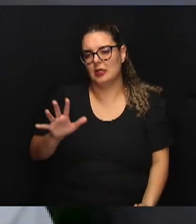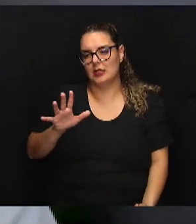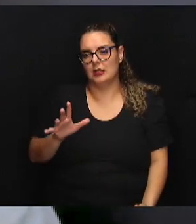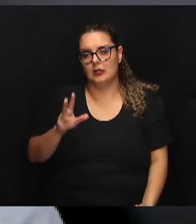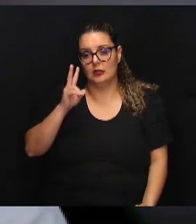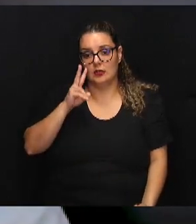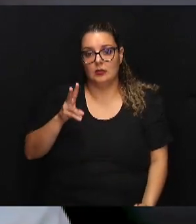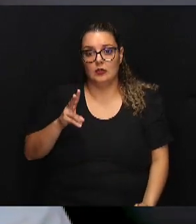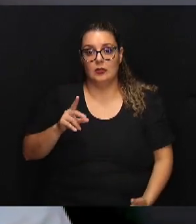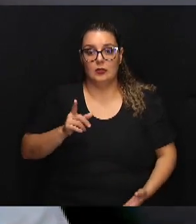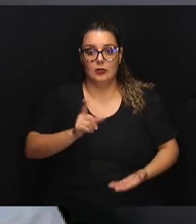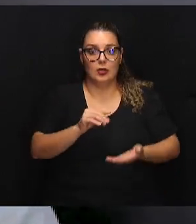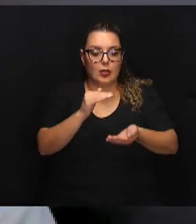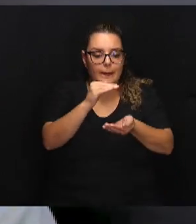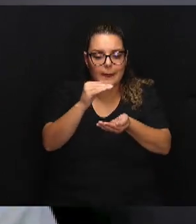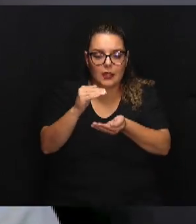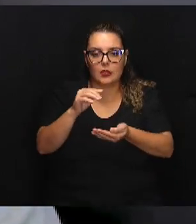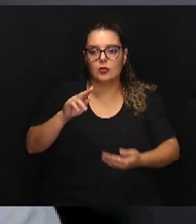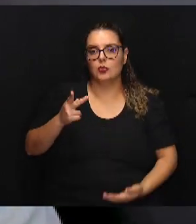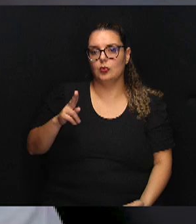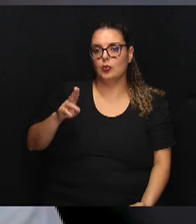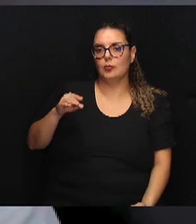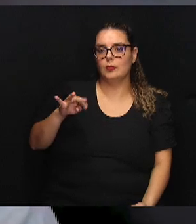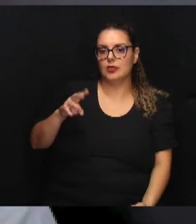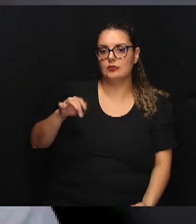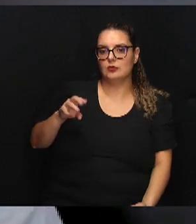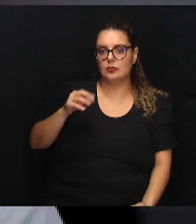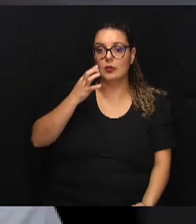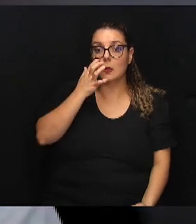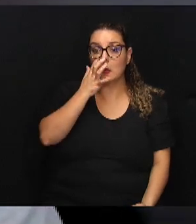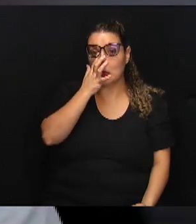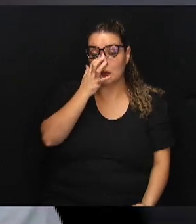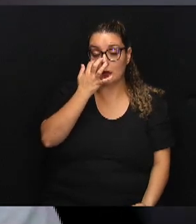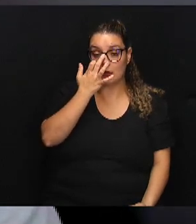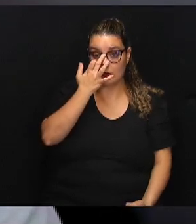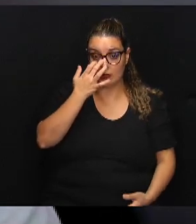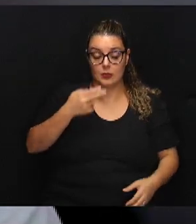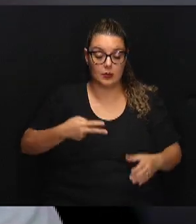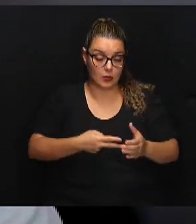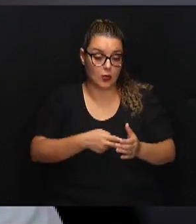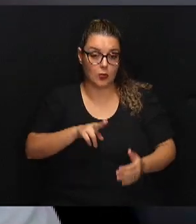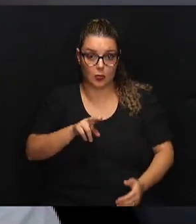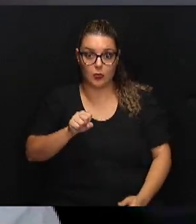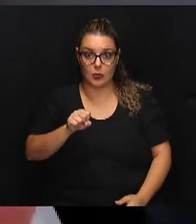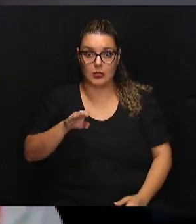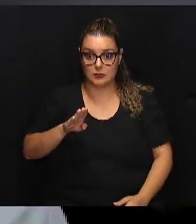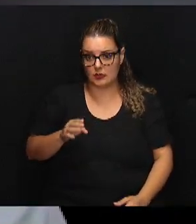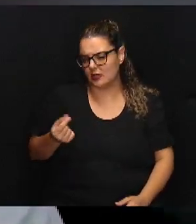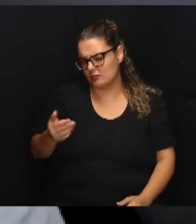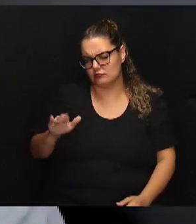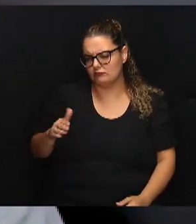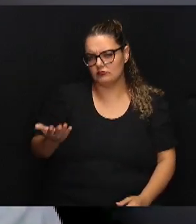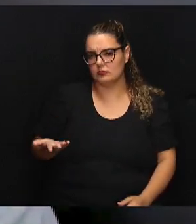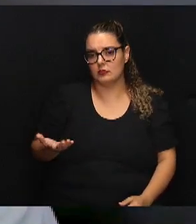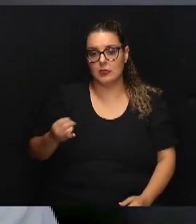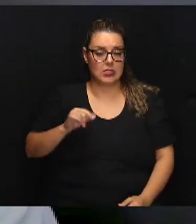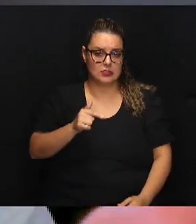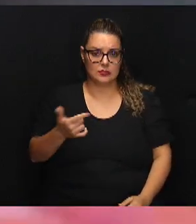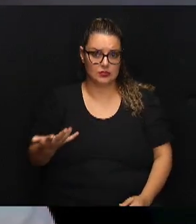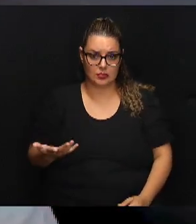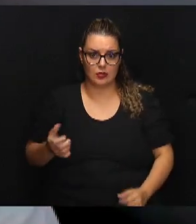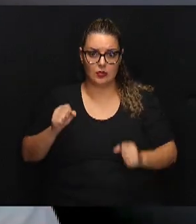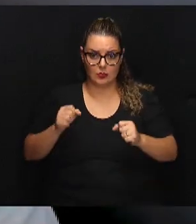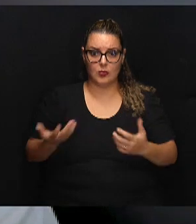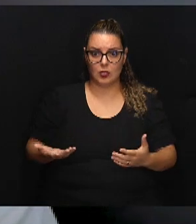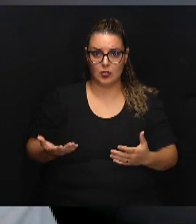vendedores ambulantes vendendo pequenos umidificadores que funcionam com cabo USB e dão conta do recado, e são baratinhos. Mas né, se você não tiver isso, você pode colocar